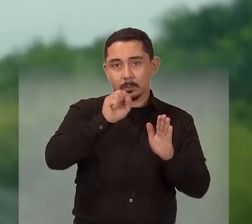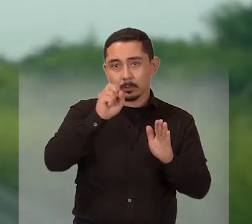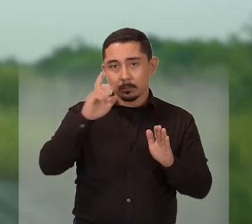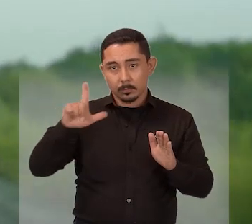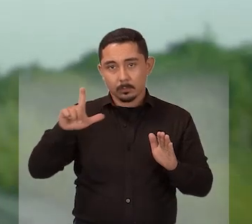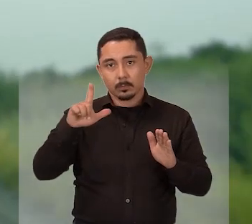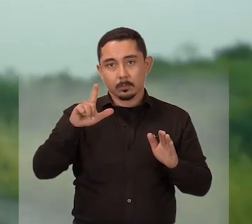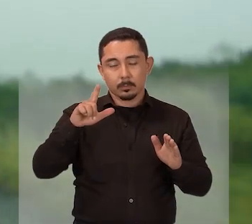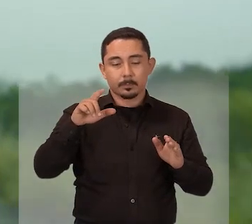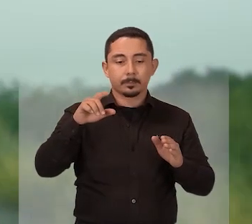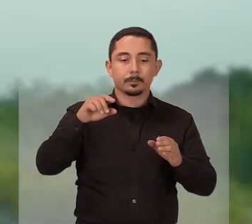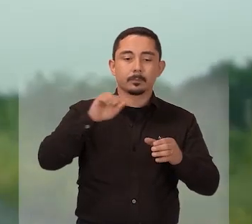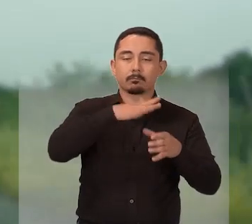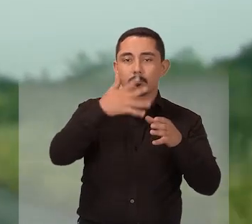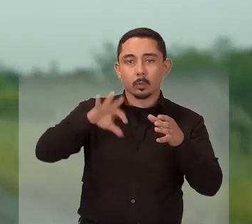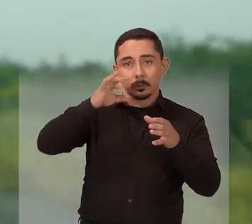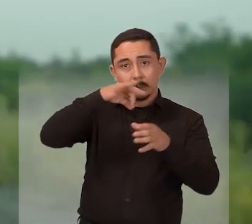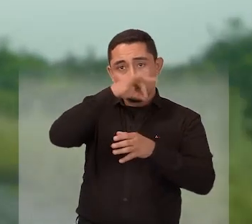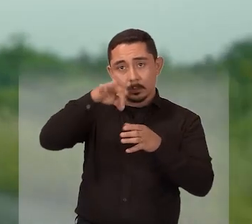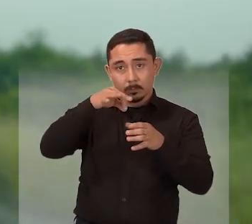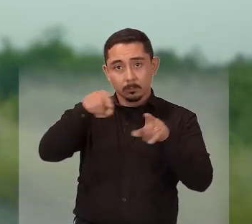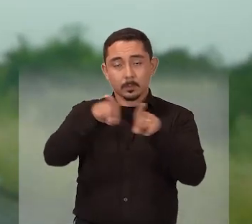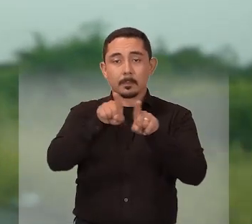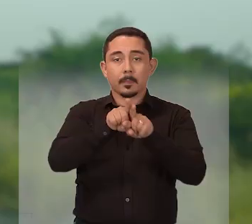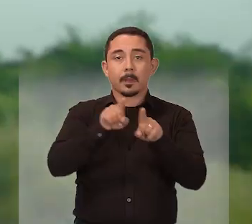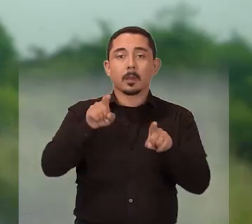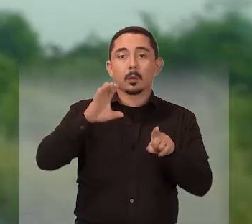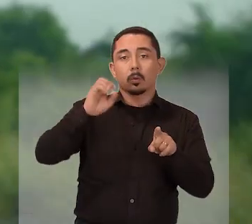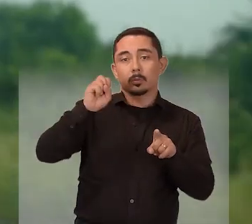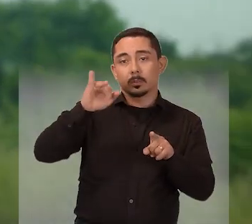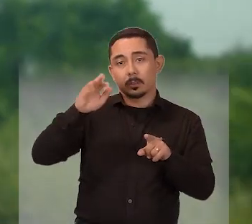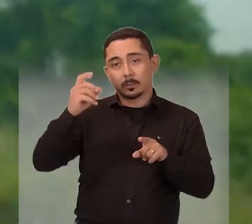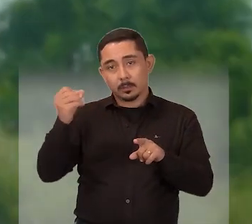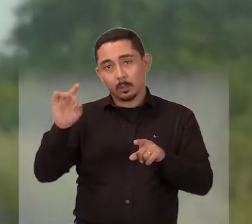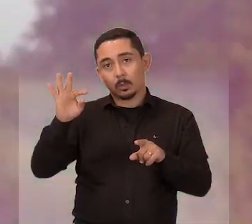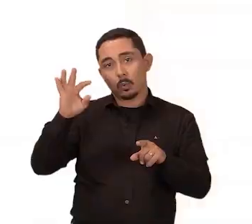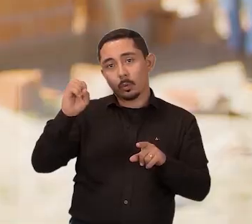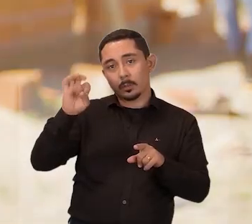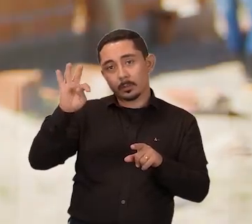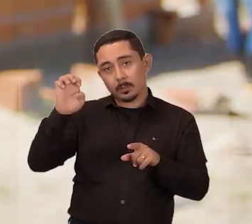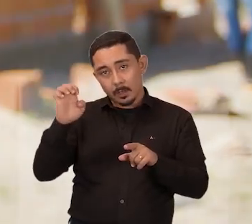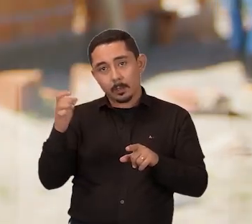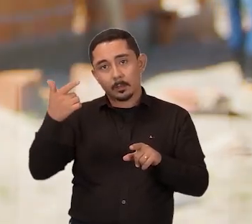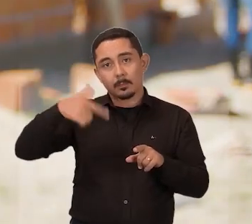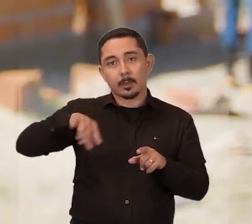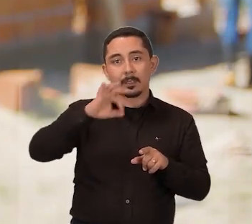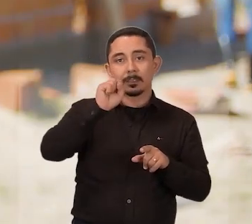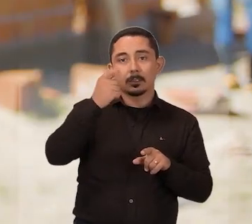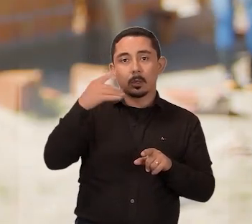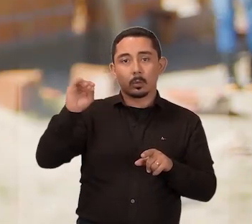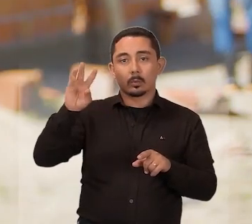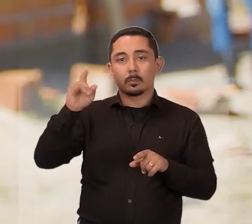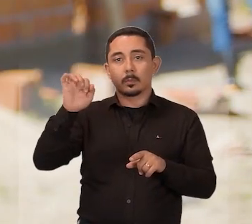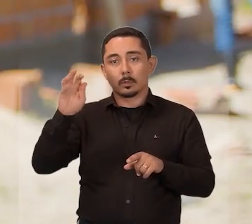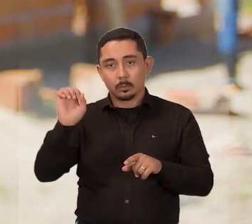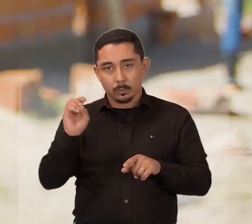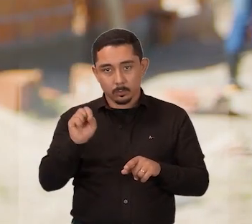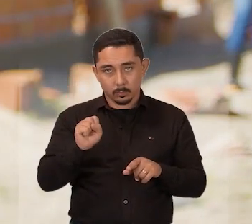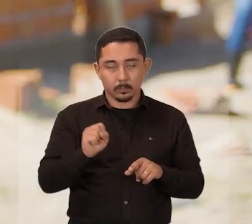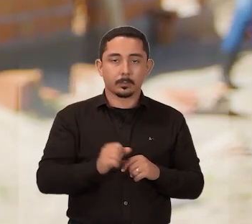Cisal: Monte Santo, Conceição do Coité e São Domingos. Aqui na região já